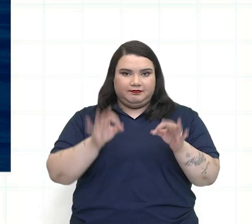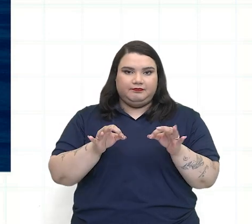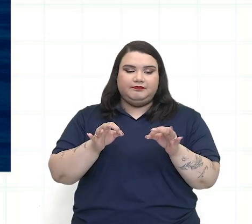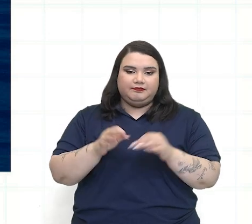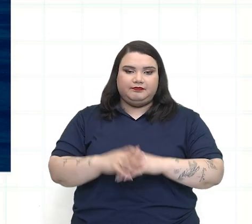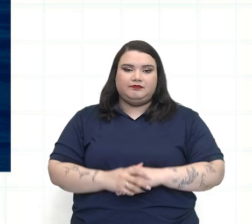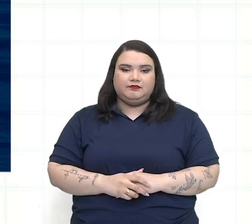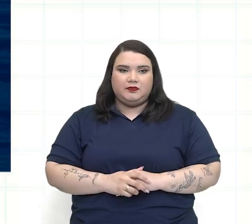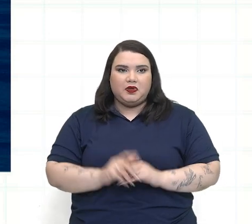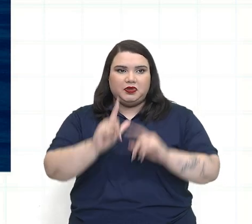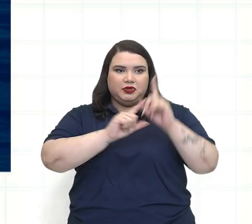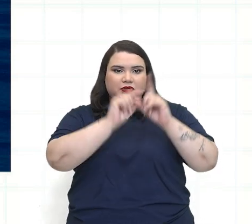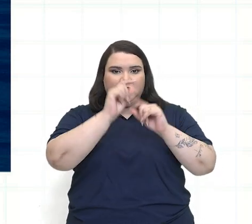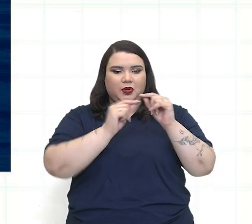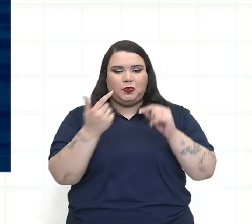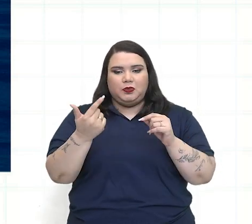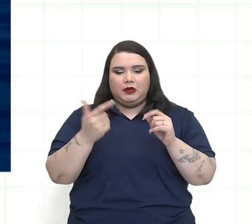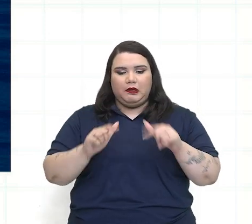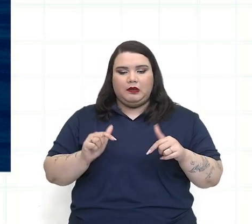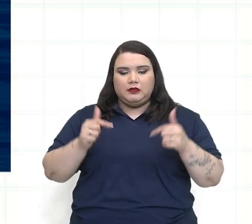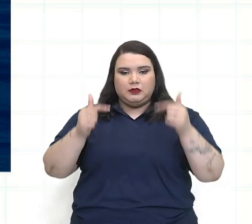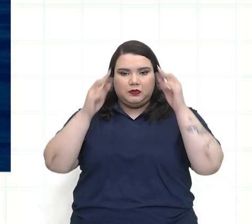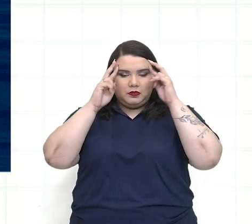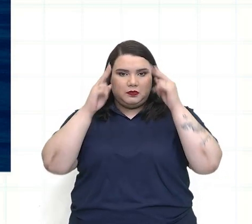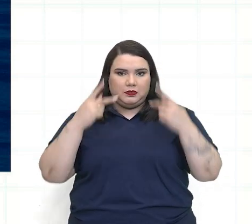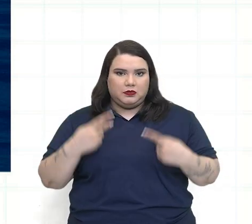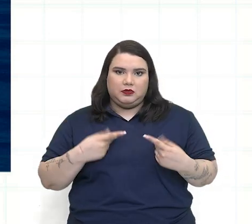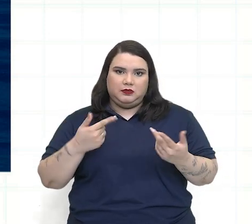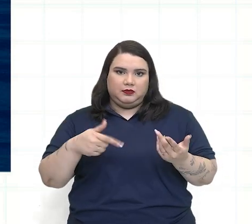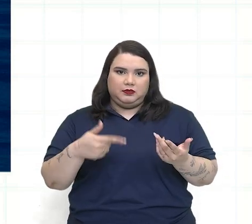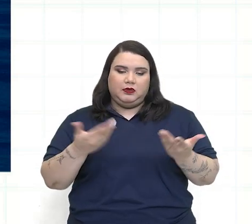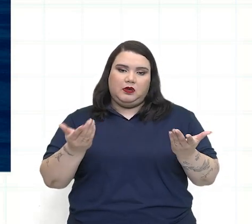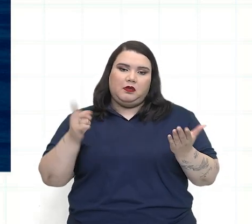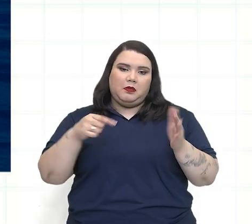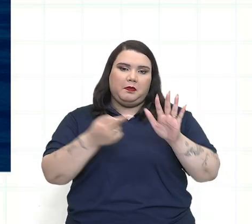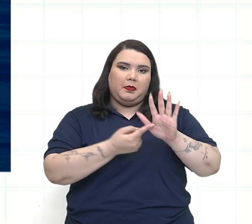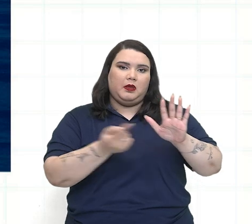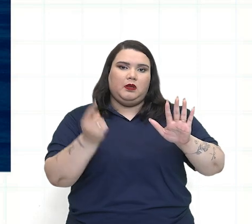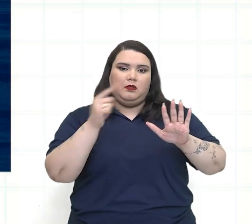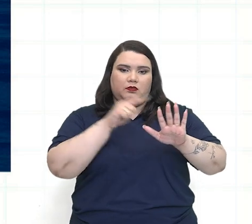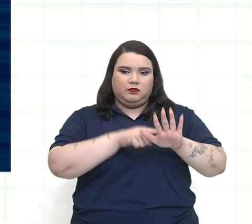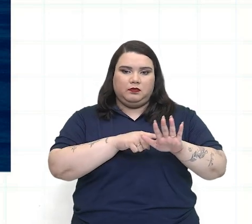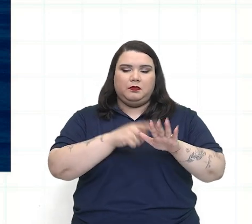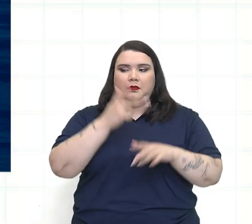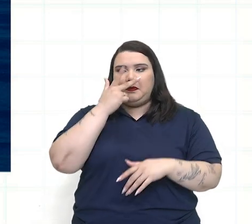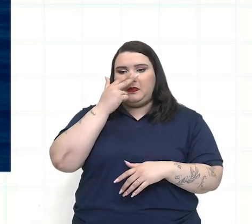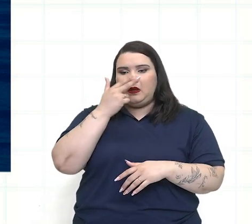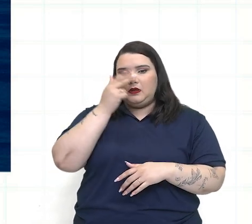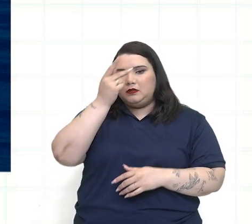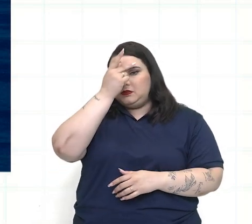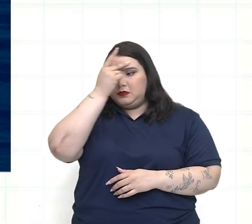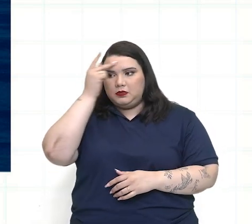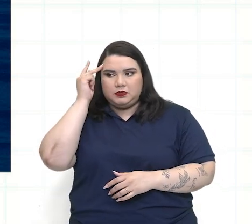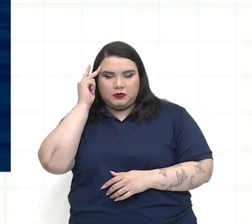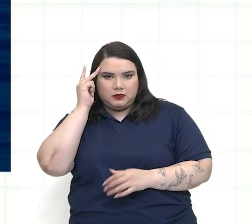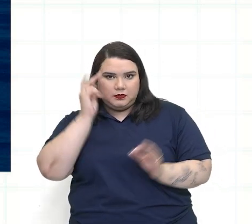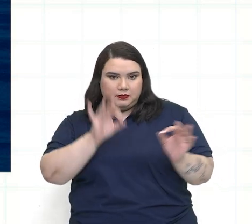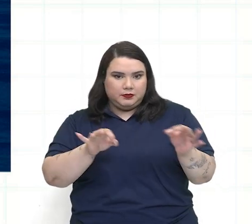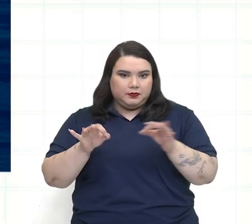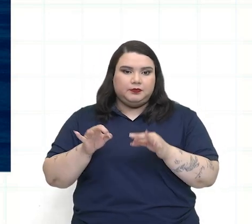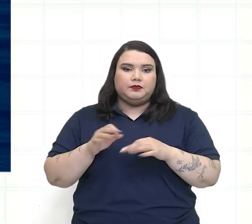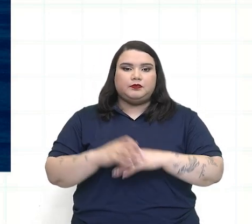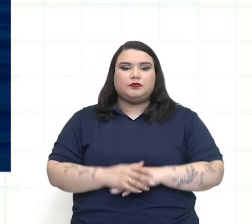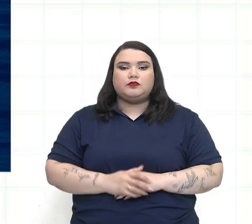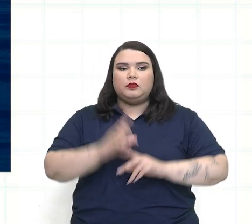fazem nada aqui na Terra. Então é uma forma de a gente fazer o quê? Uma metáfora, né? Como se fosse uma pessoa. E